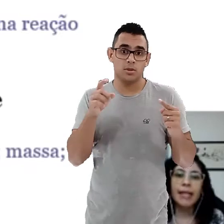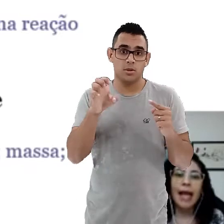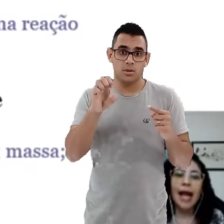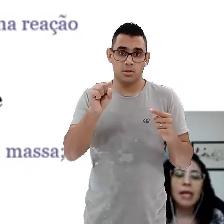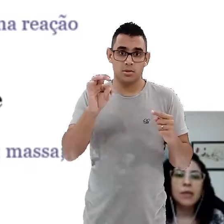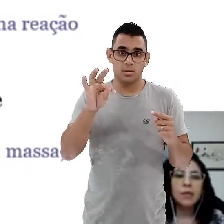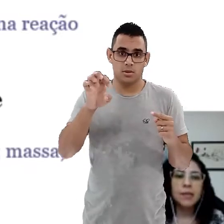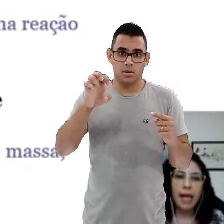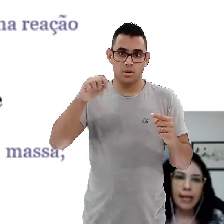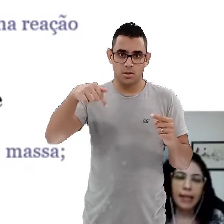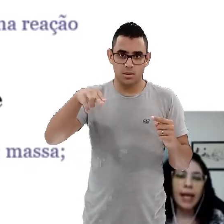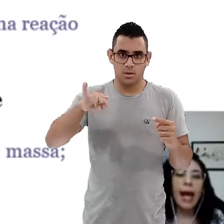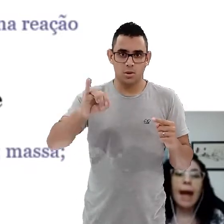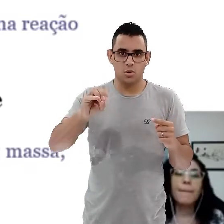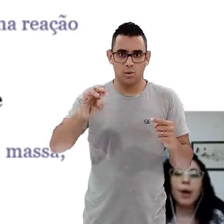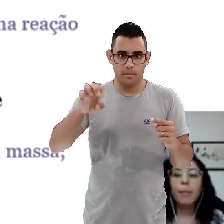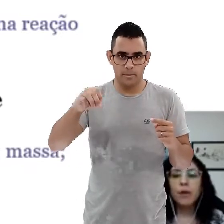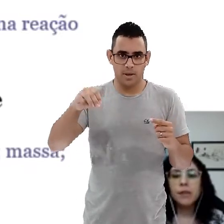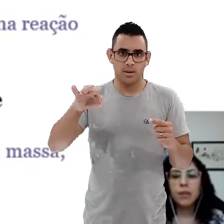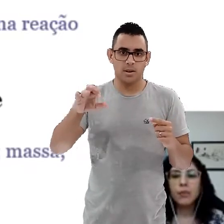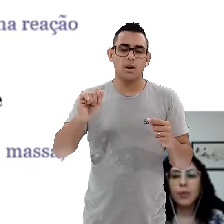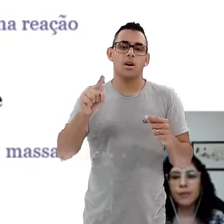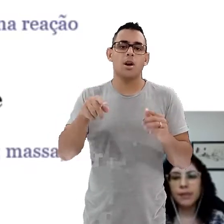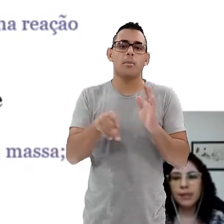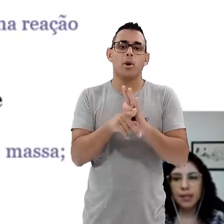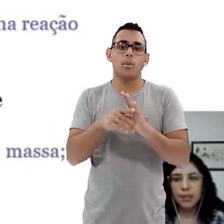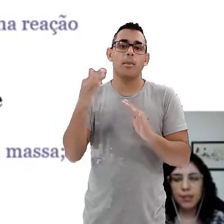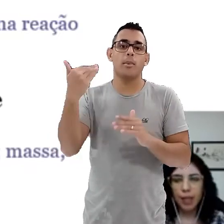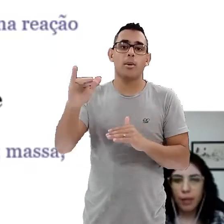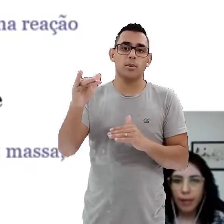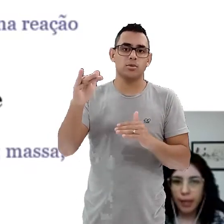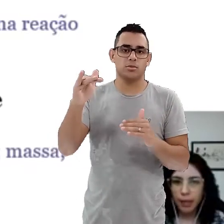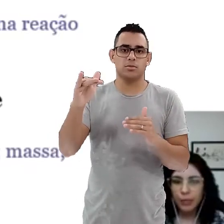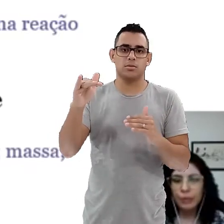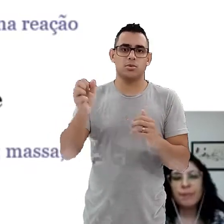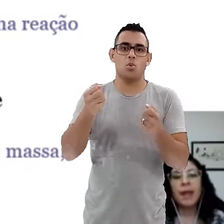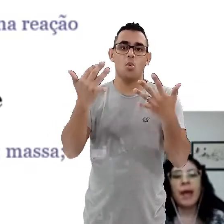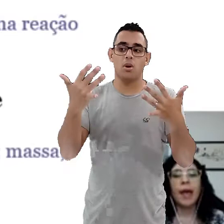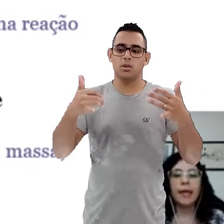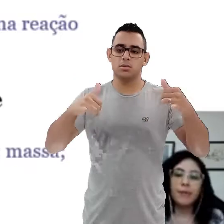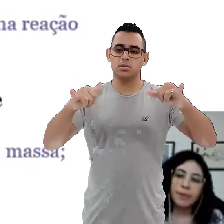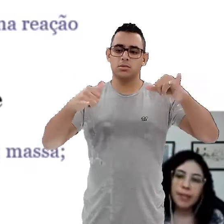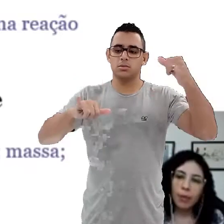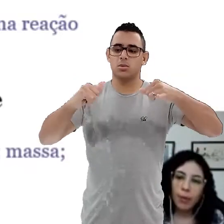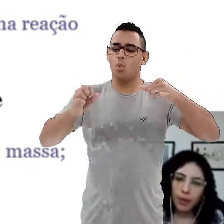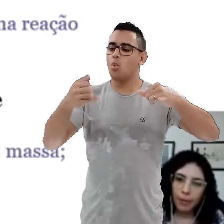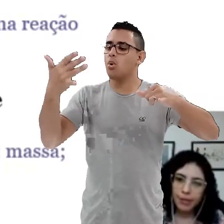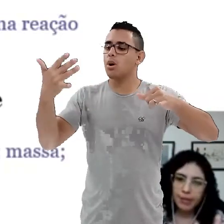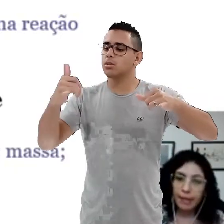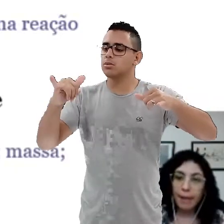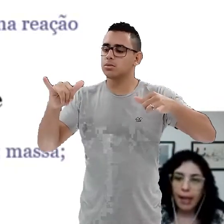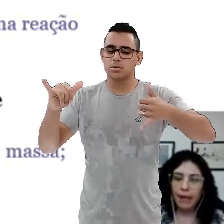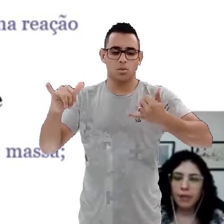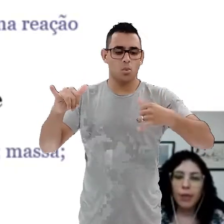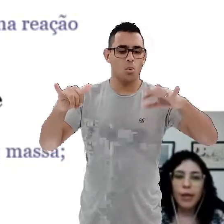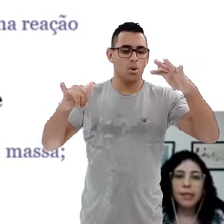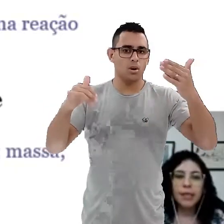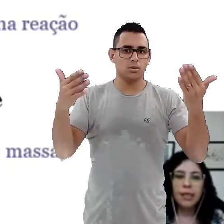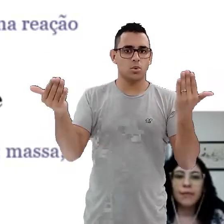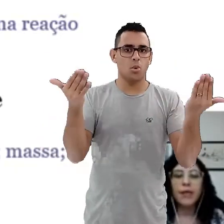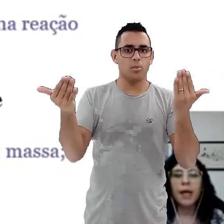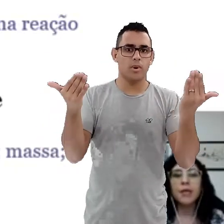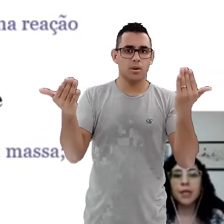estequiometria ela está associada à proporção dos coeficientes estequiométricos. E vamos entender um pouquinho mais da palavra, né, o